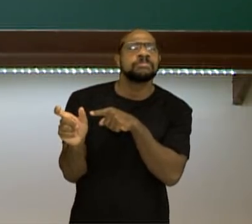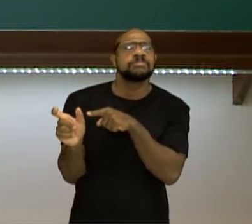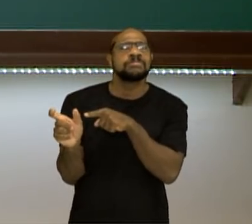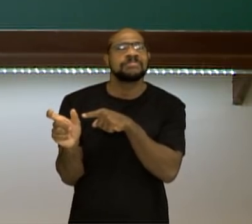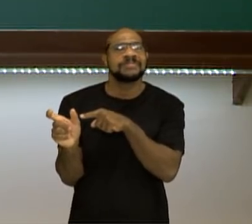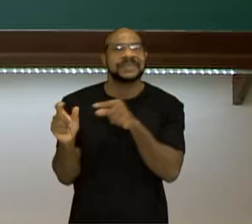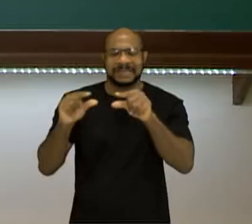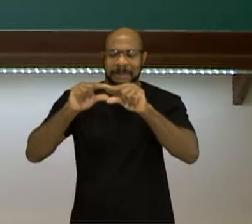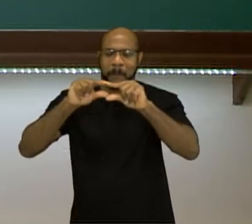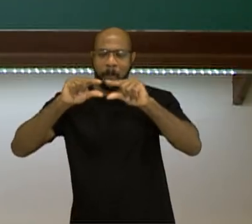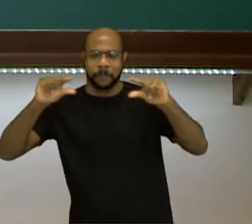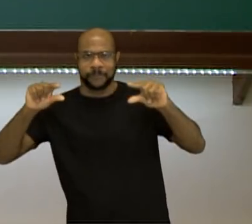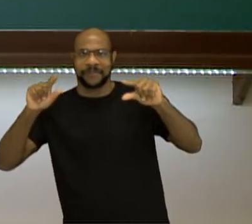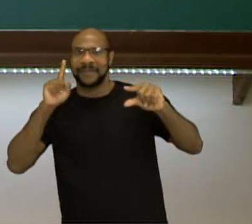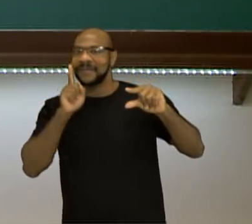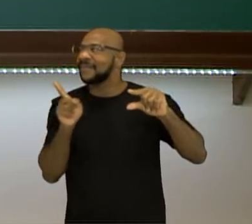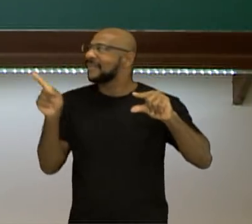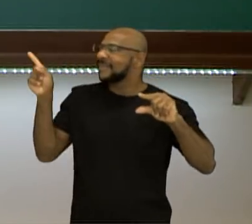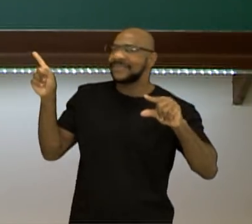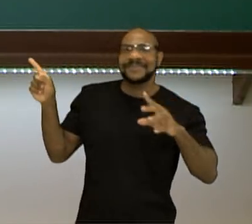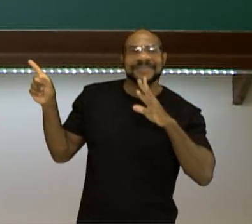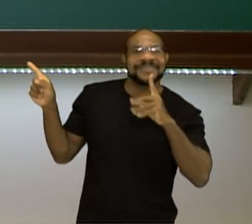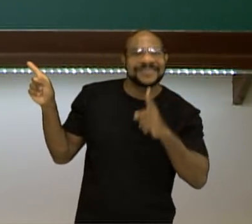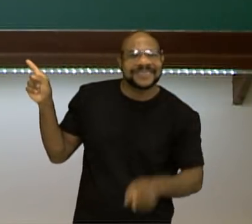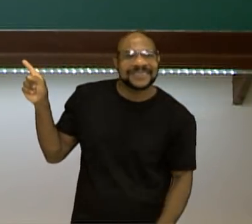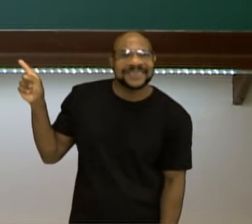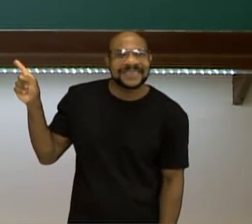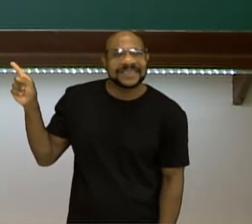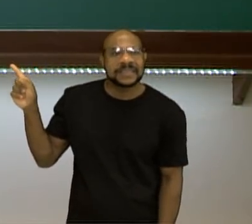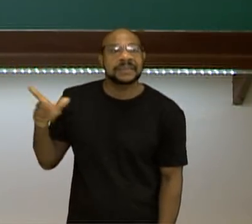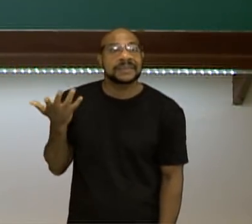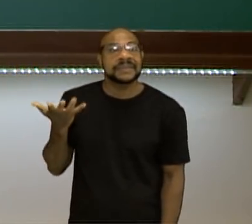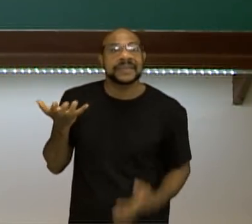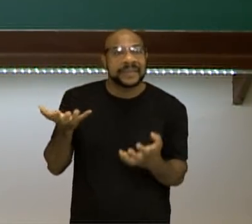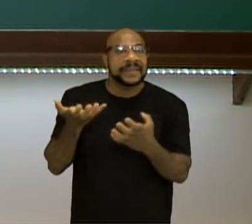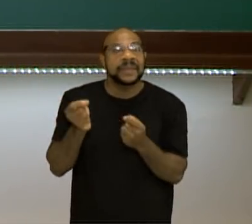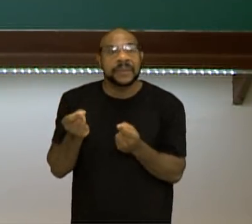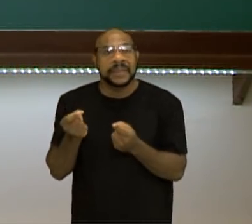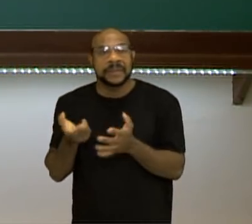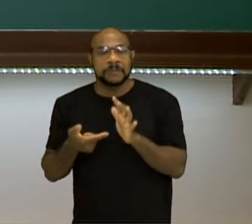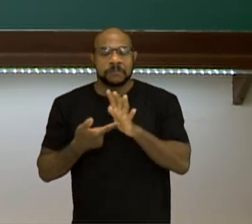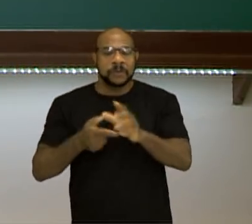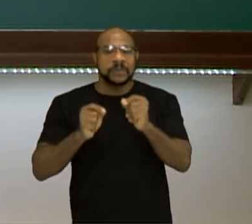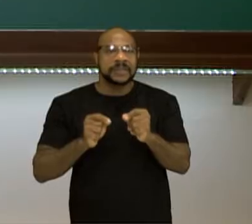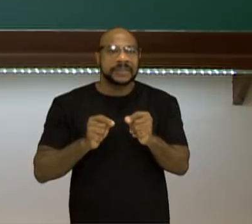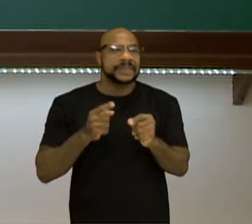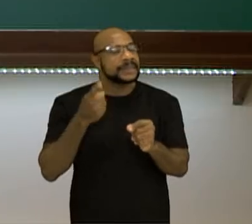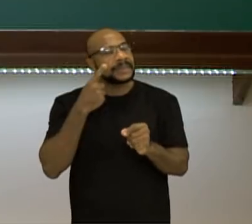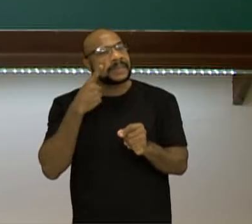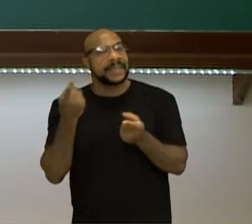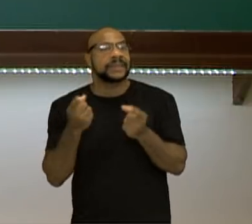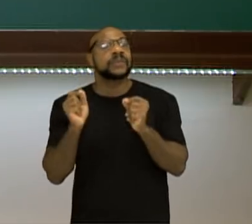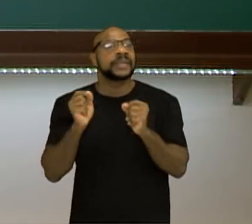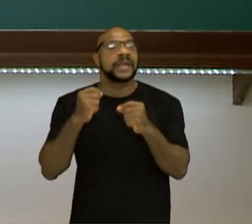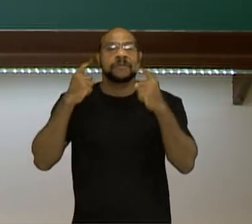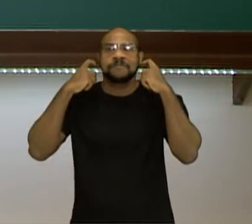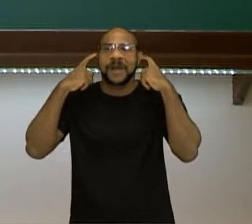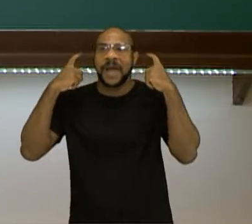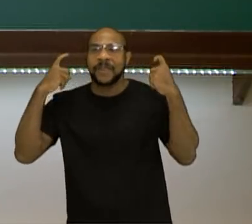palavra gigante, elas buscam reproduzir as vozes dos